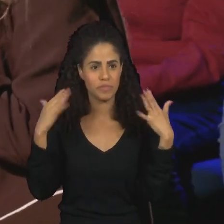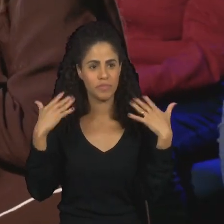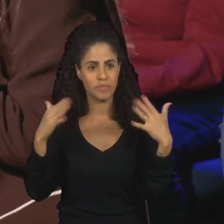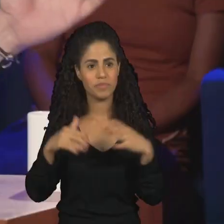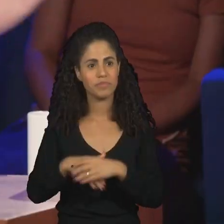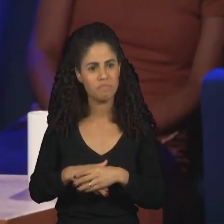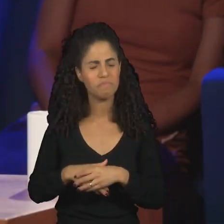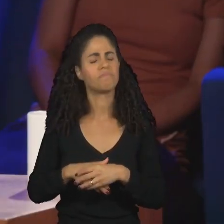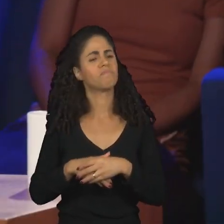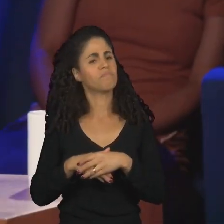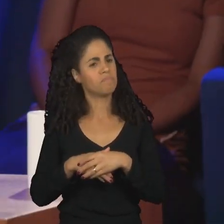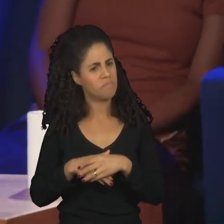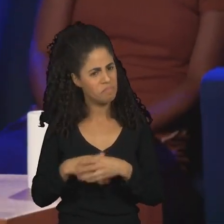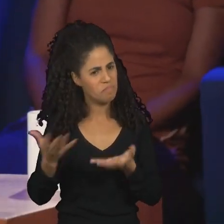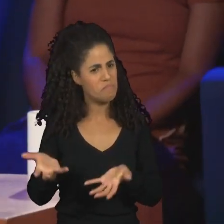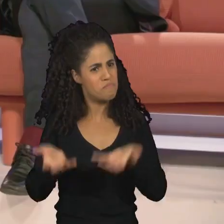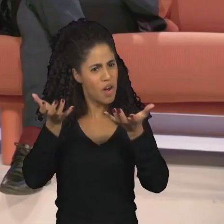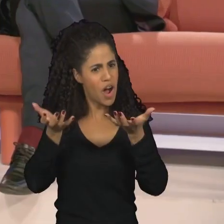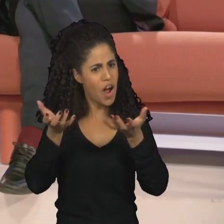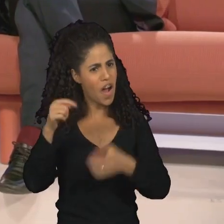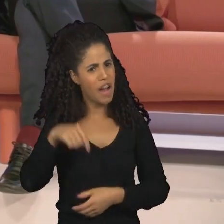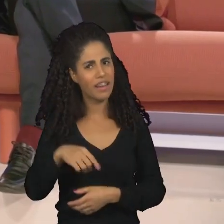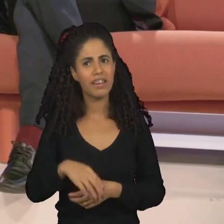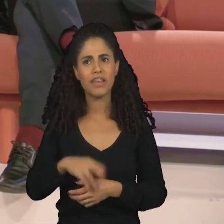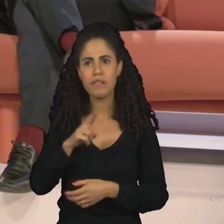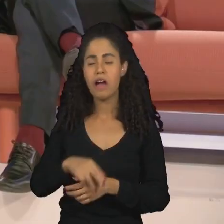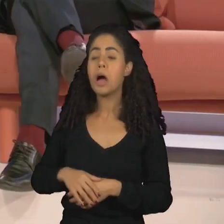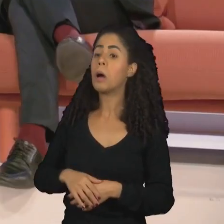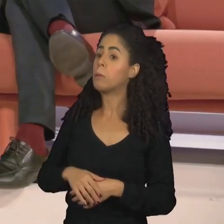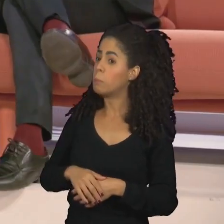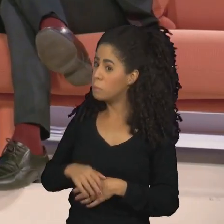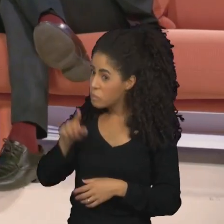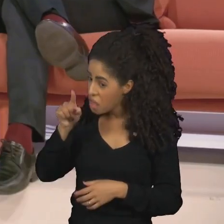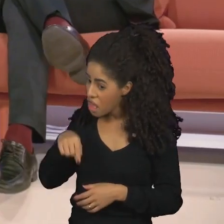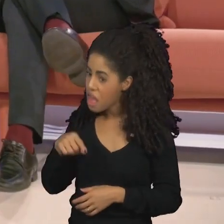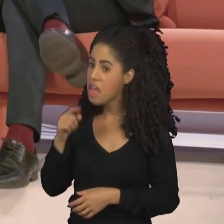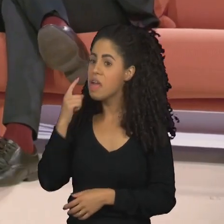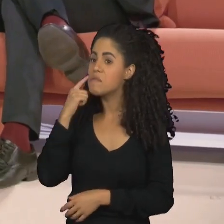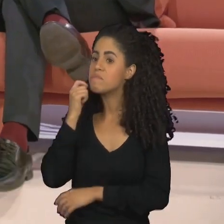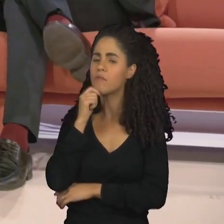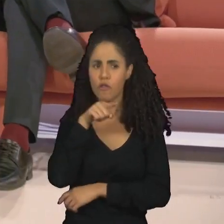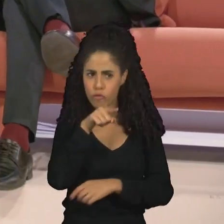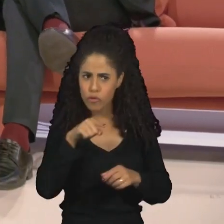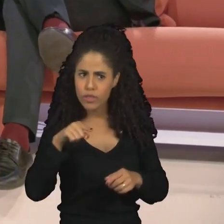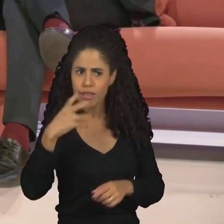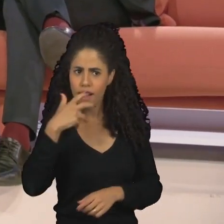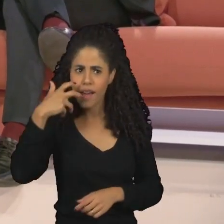Só tem gente boa nesse programa, padre. Pois é, tô Você vê feliz. que coisa boa? Você canta, não?